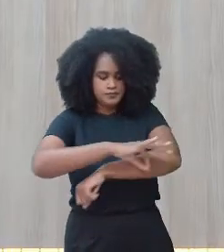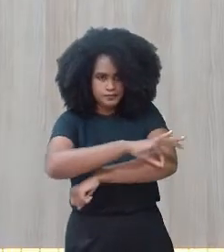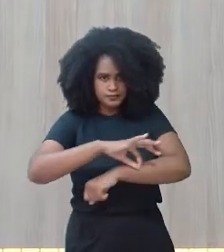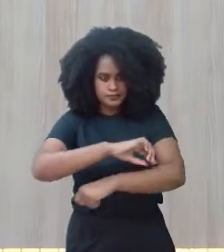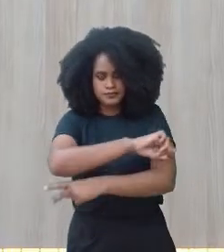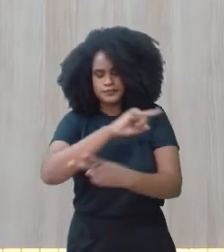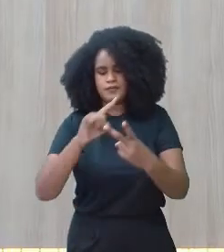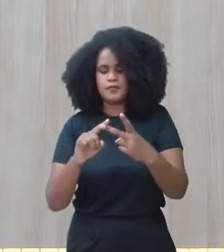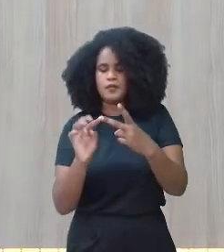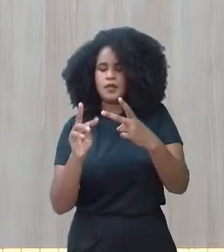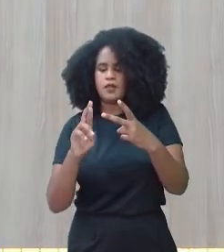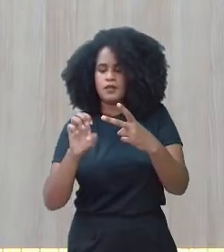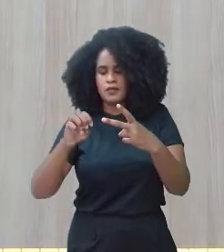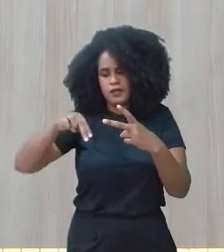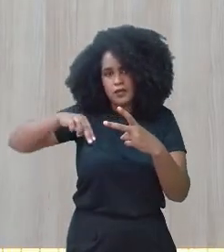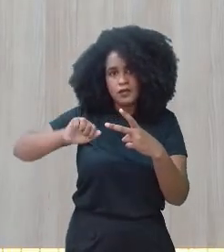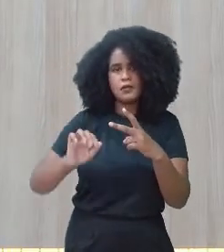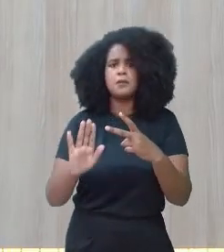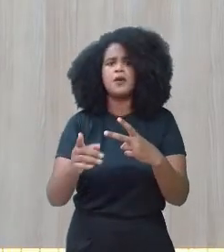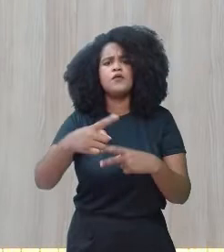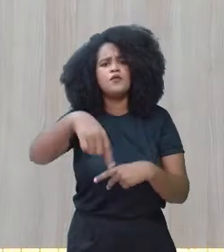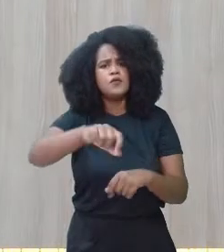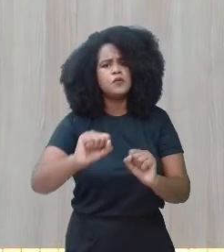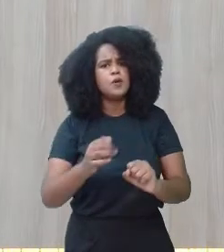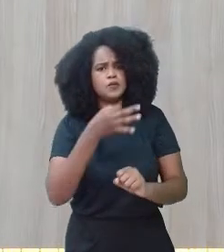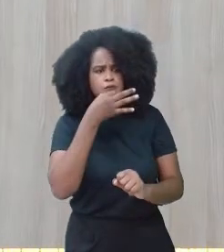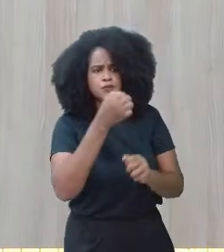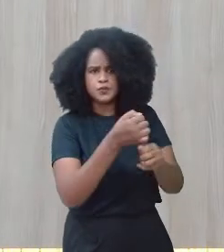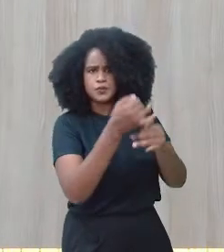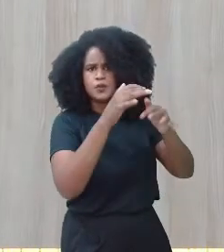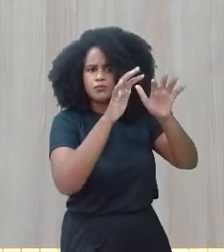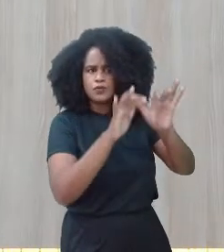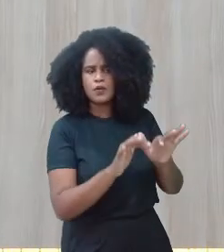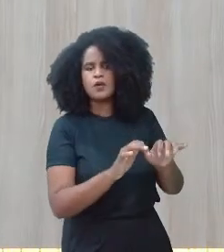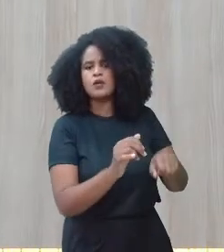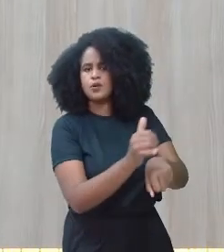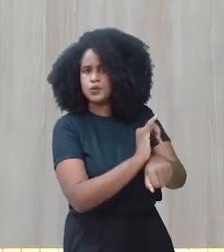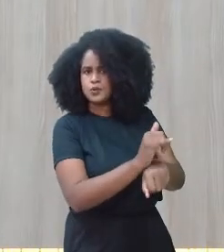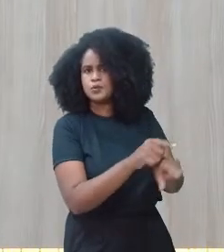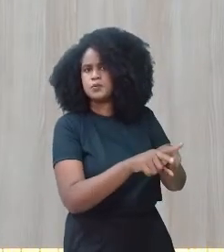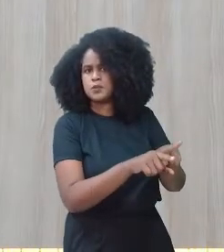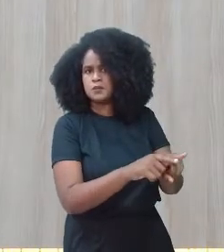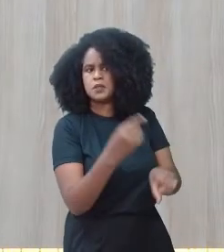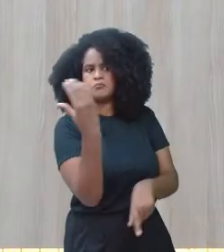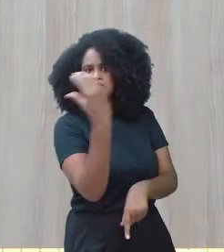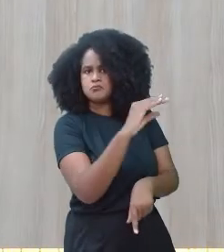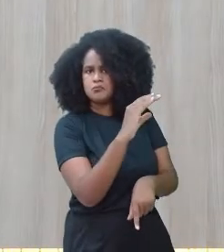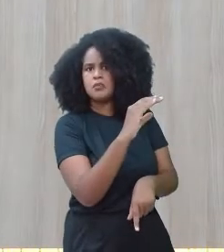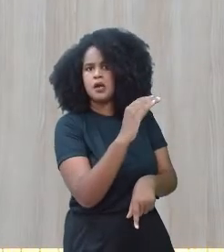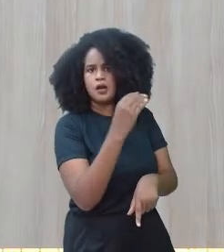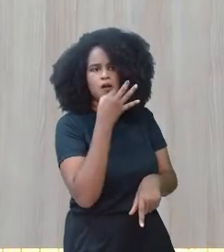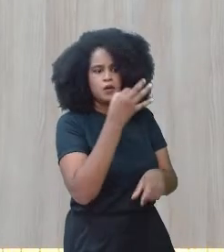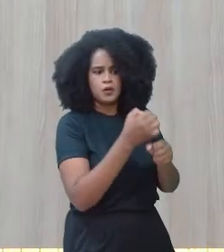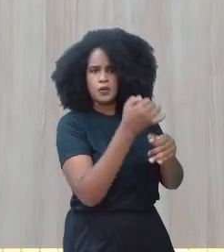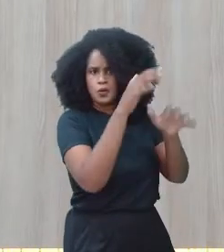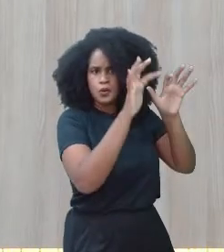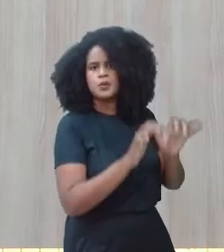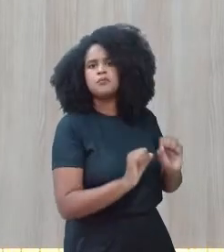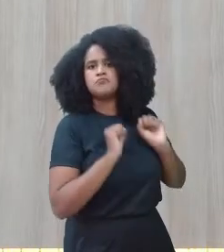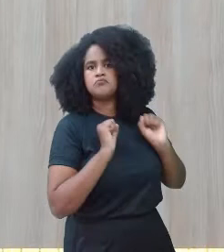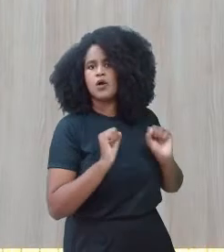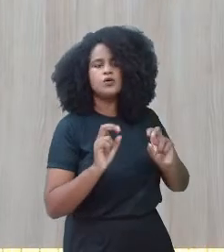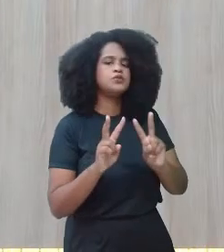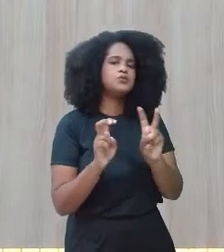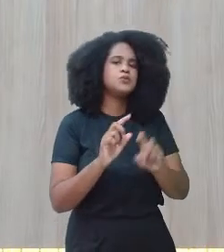fizessem alguns comentários, né? Se tiver alguma coisa, a Nádia já me chama. Mas também no YouTube depois, se você ver essa aula, você coloca lá os comentários